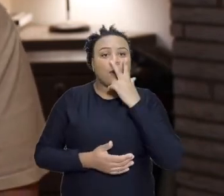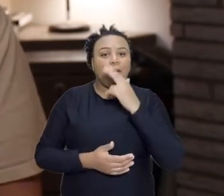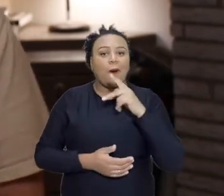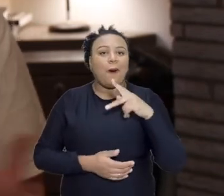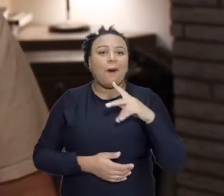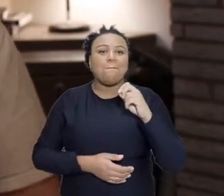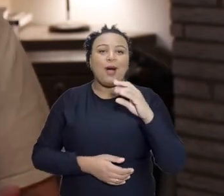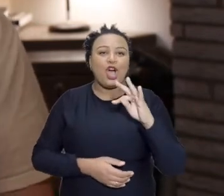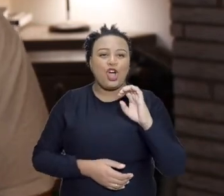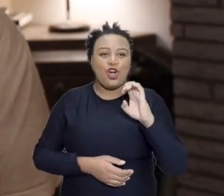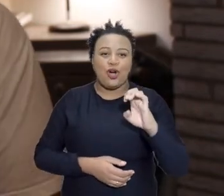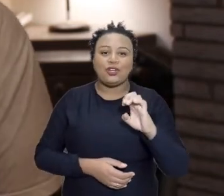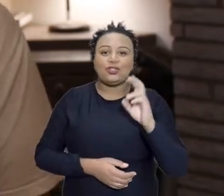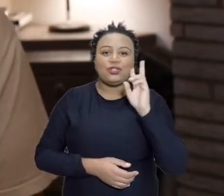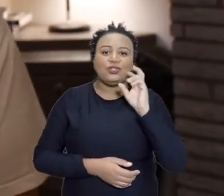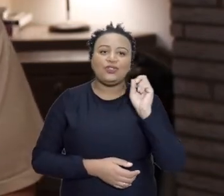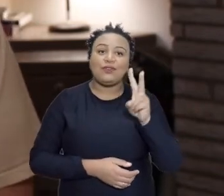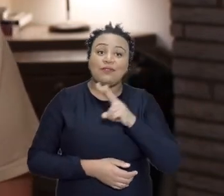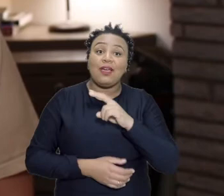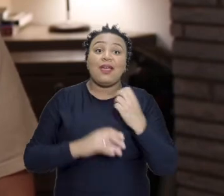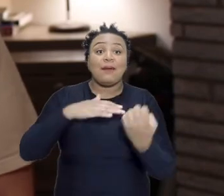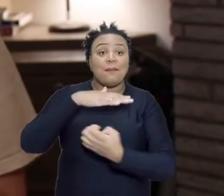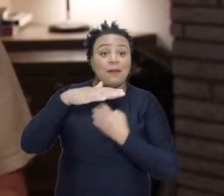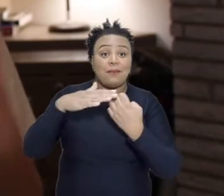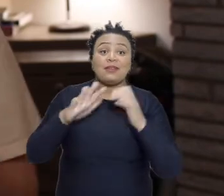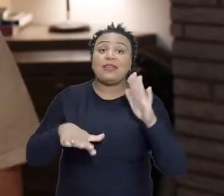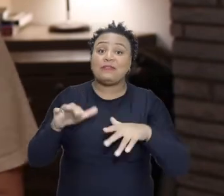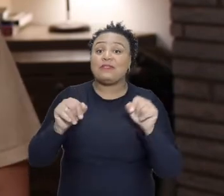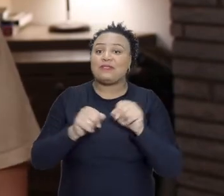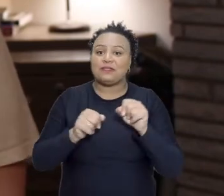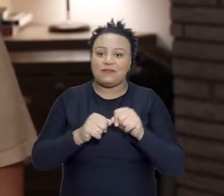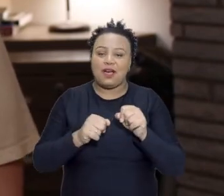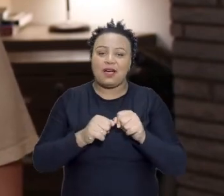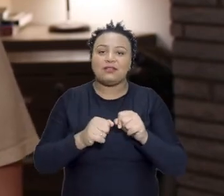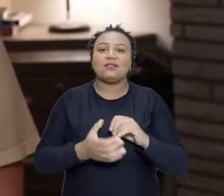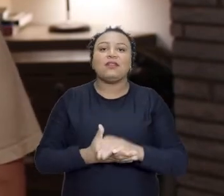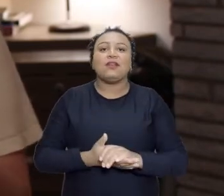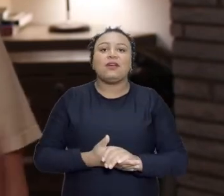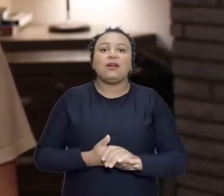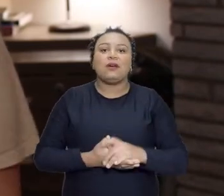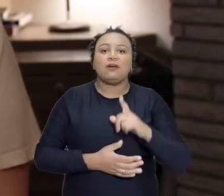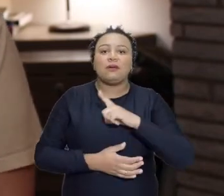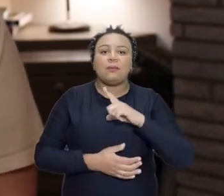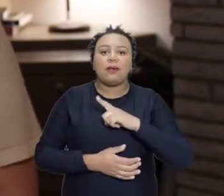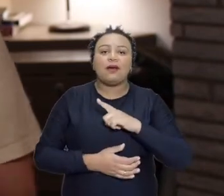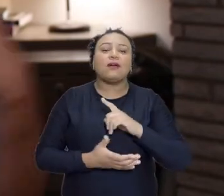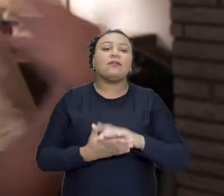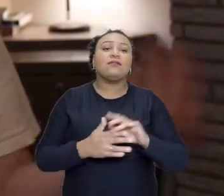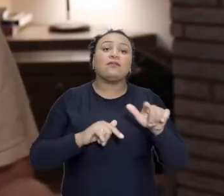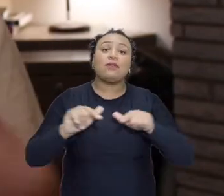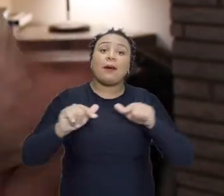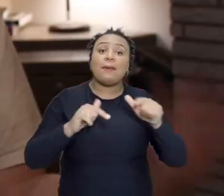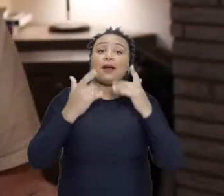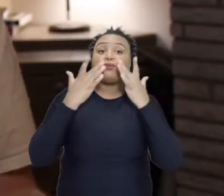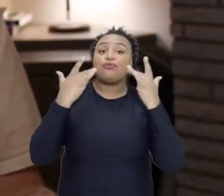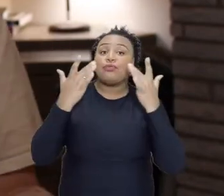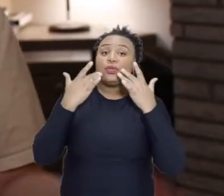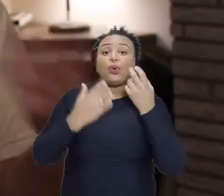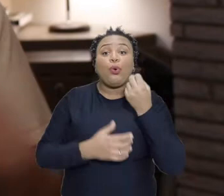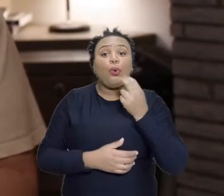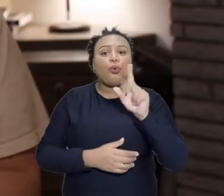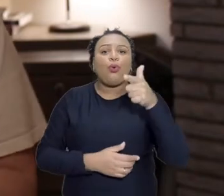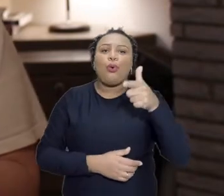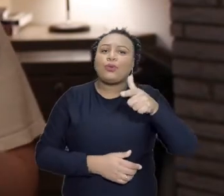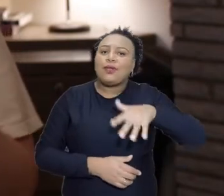a gente vê muito em empresa, que empresas fazem muito isso, de contratar pacotes de pessoas que trabalham no teatro ou com outras áreas.